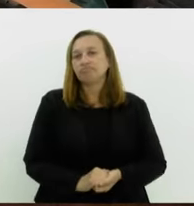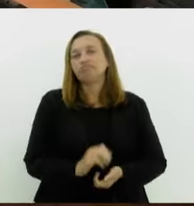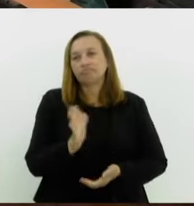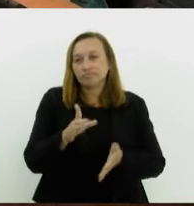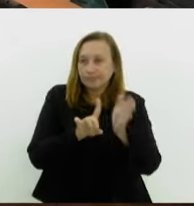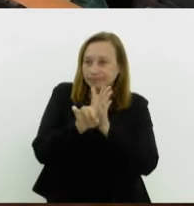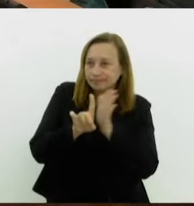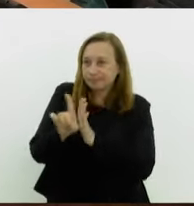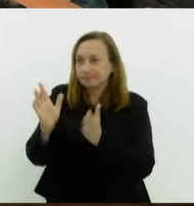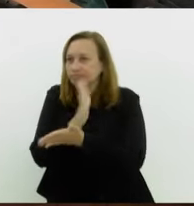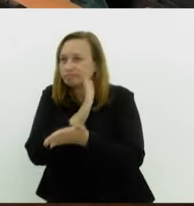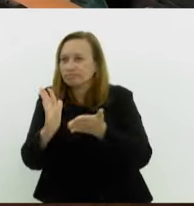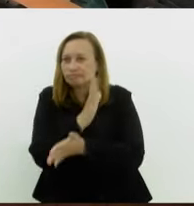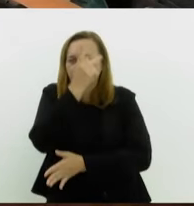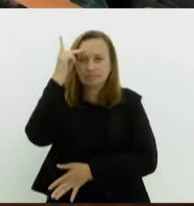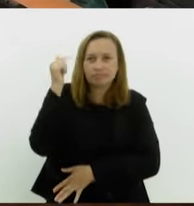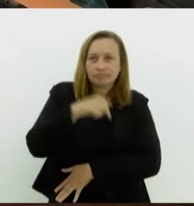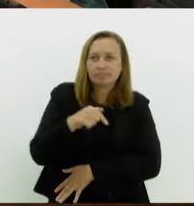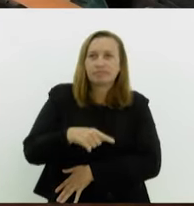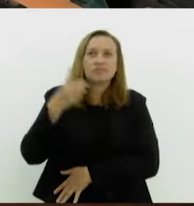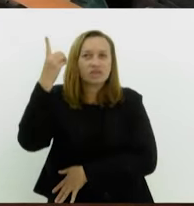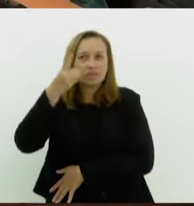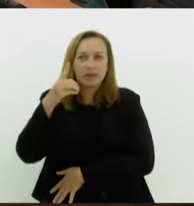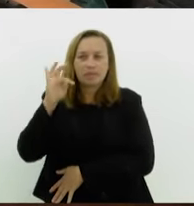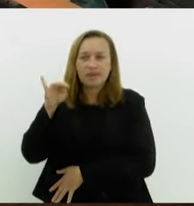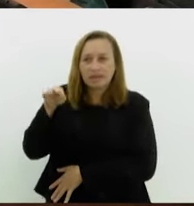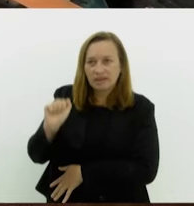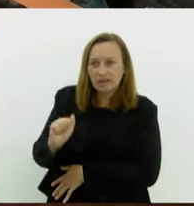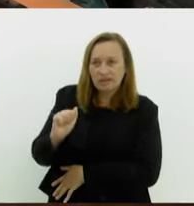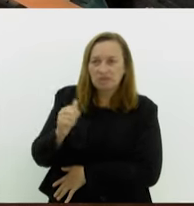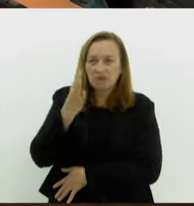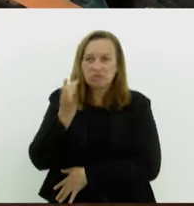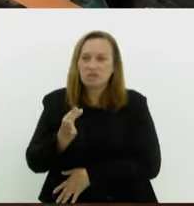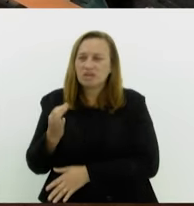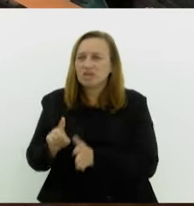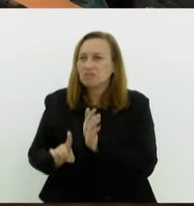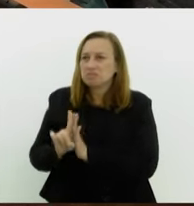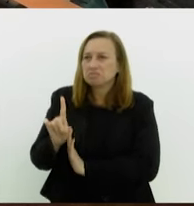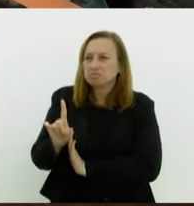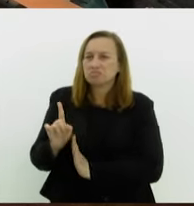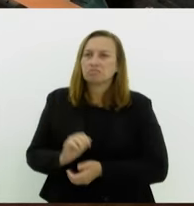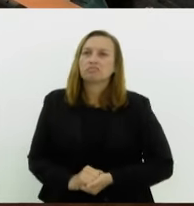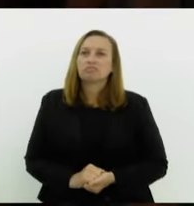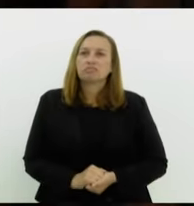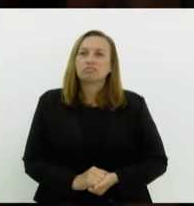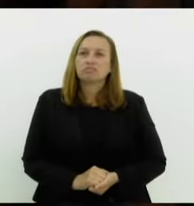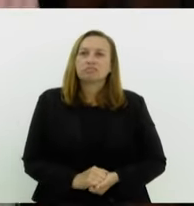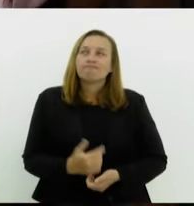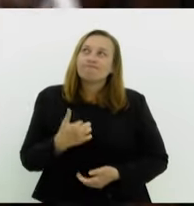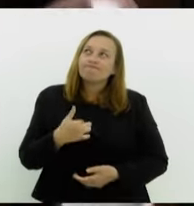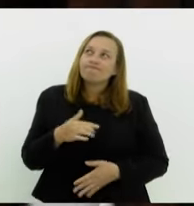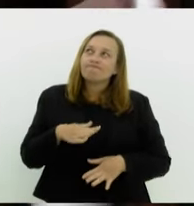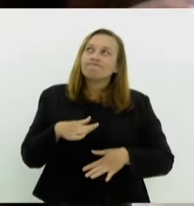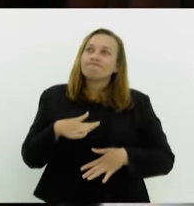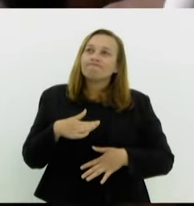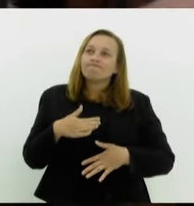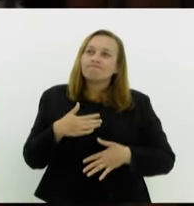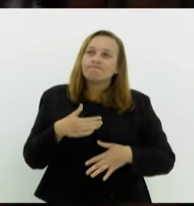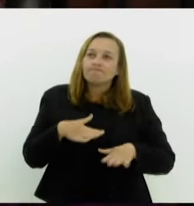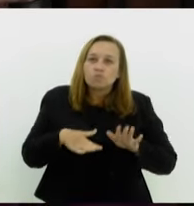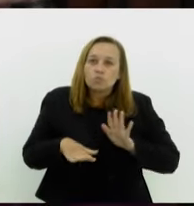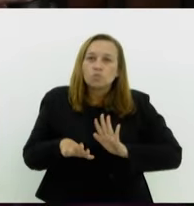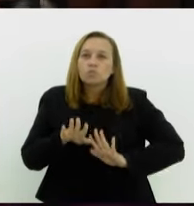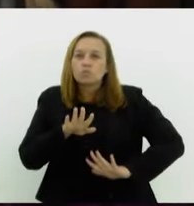para algumas pessoas aqui deputada Benedita eu lancei a seguinte pergunta e eu tô tendo cuidado de tentar acessar